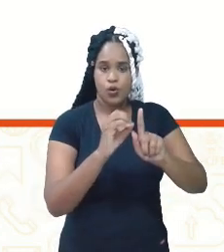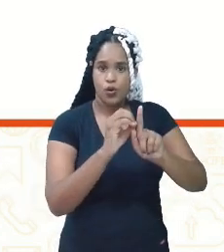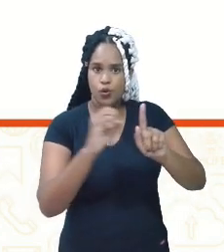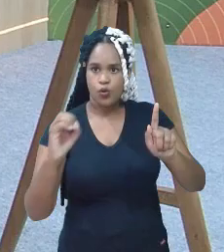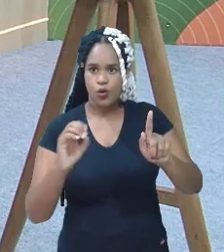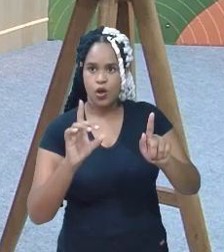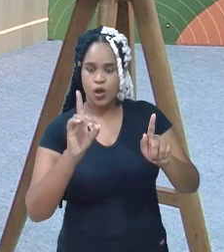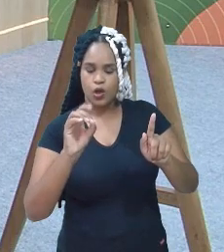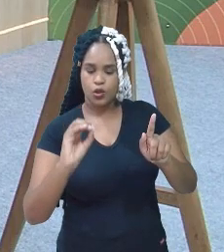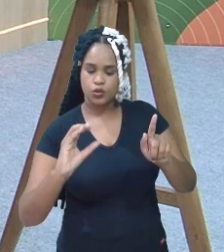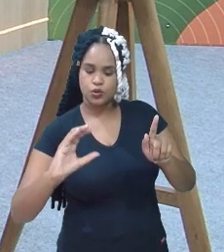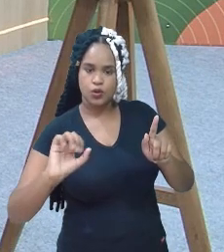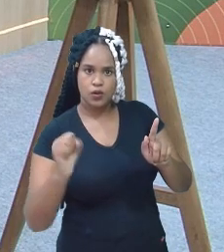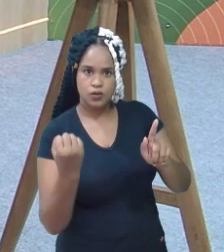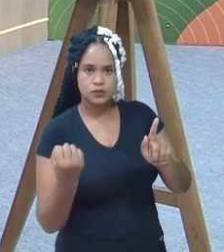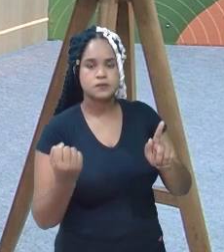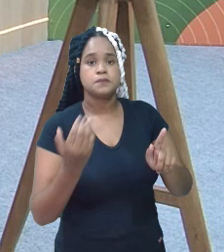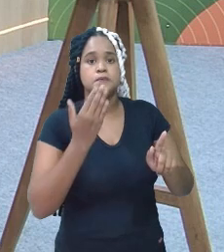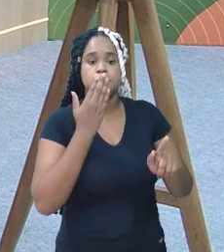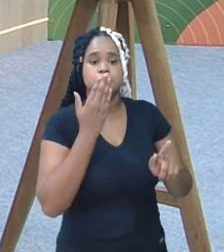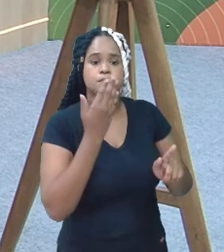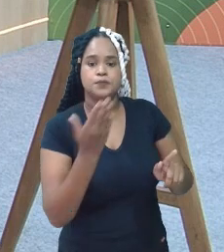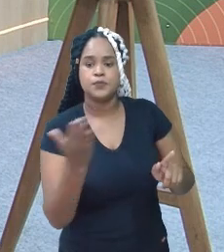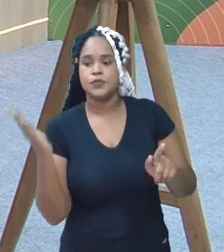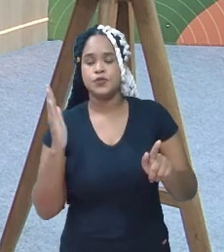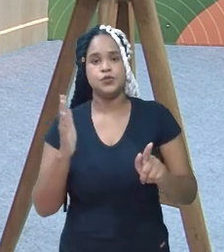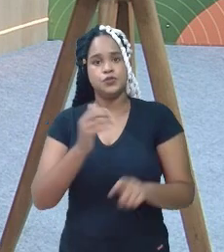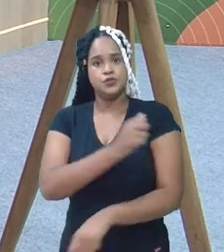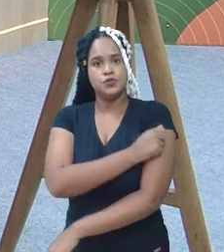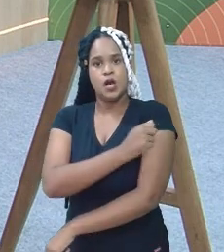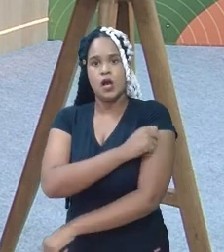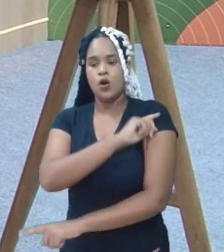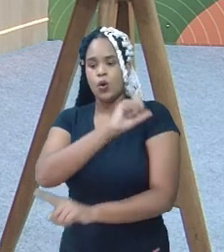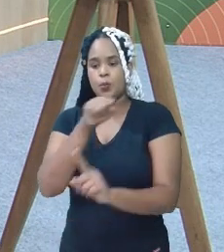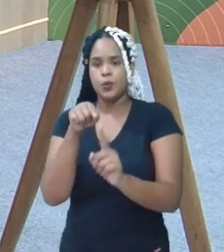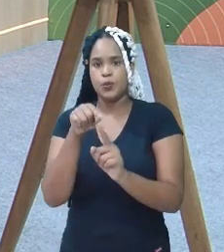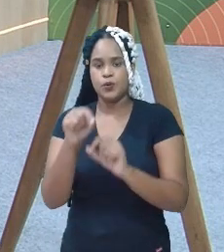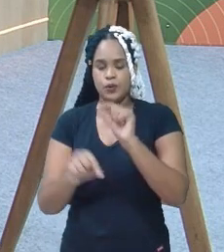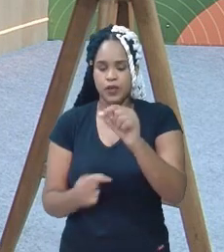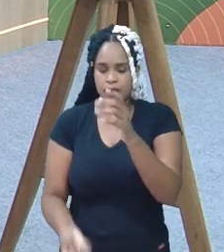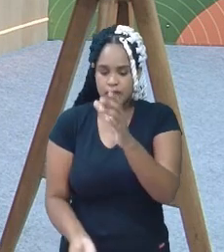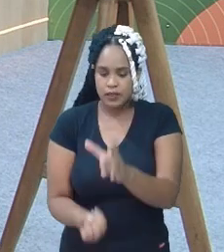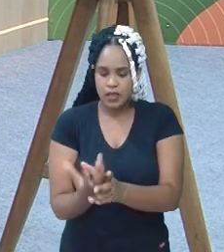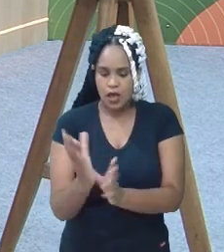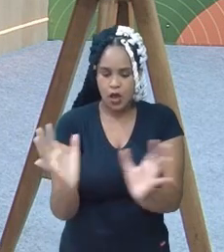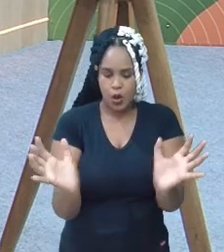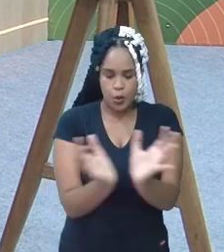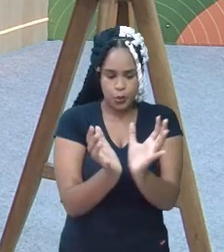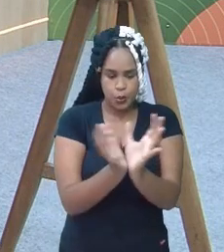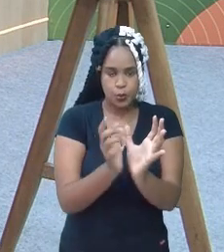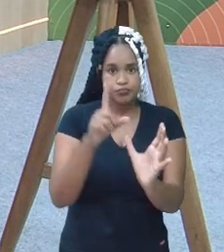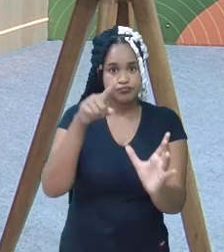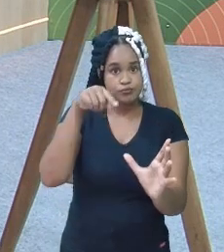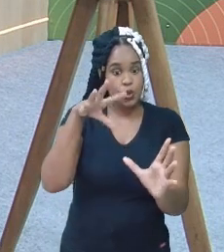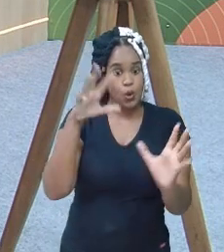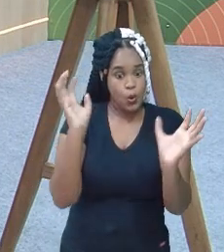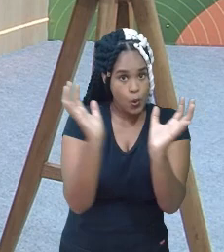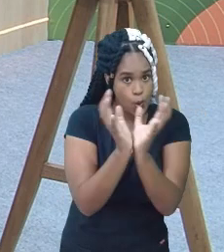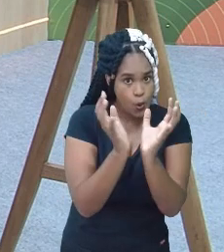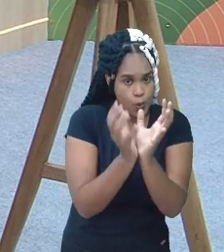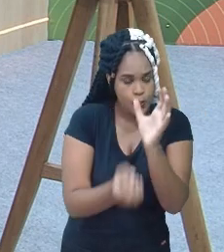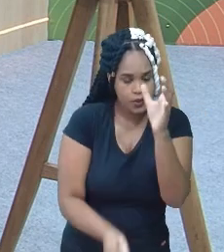professor pode pedir para os estudantes trabalharem, fazer um trabalho em equipe ou um texto coletivo,